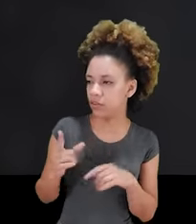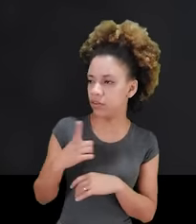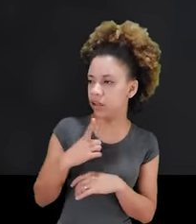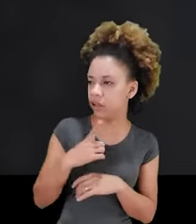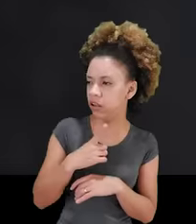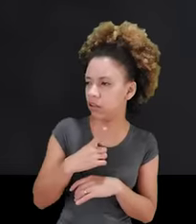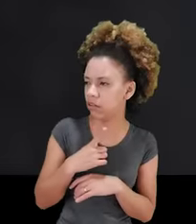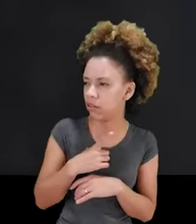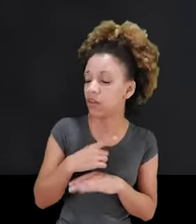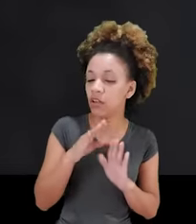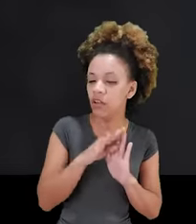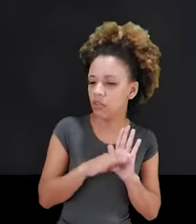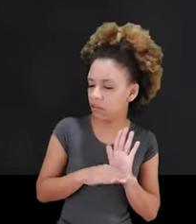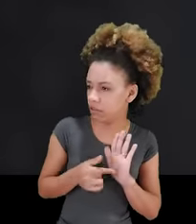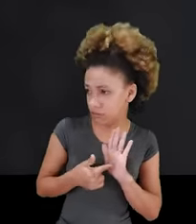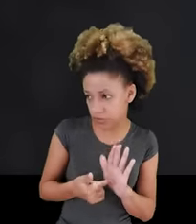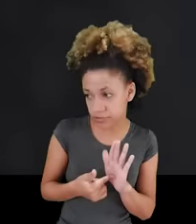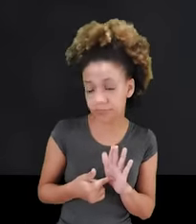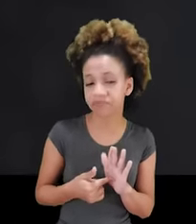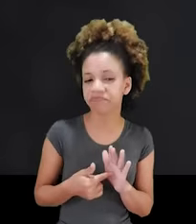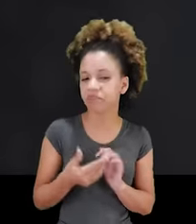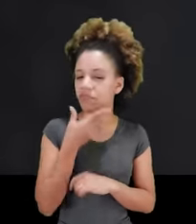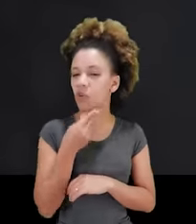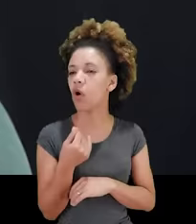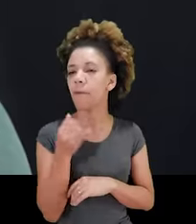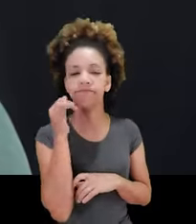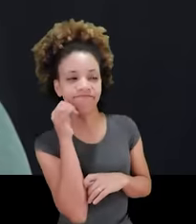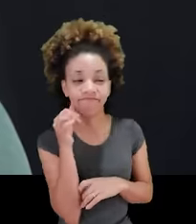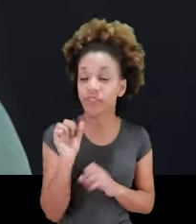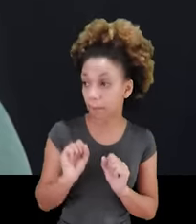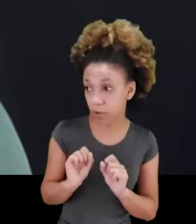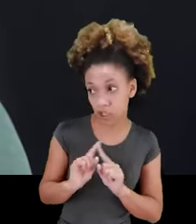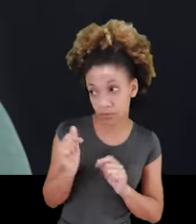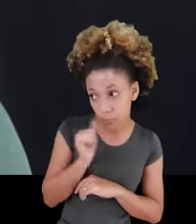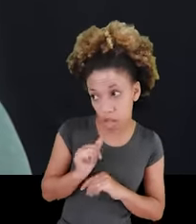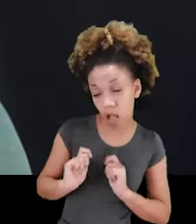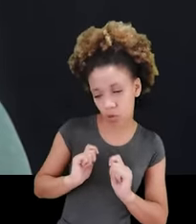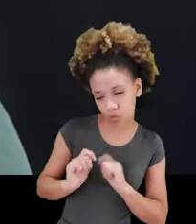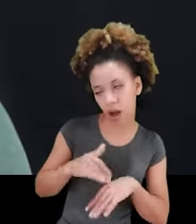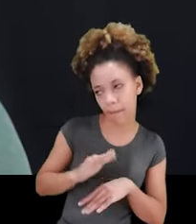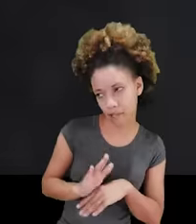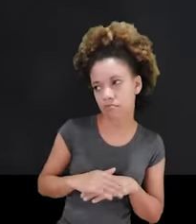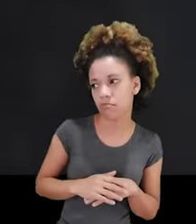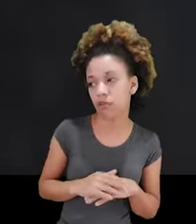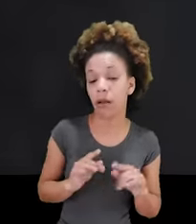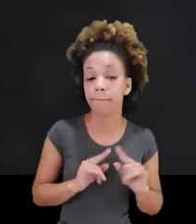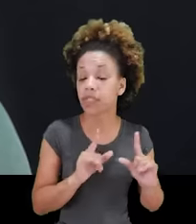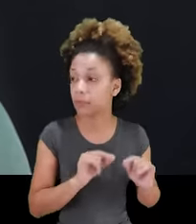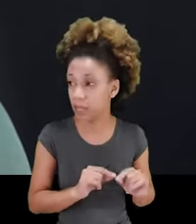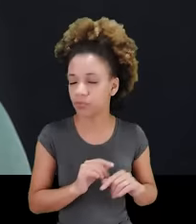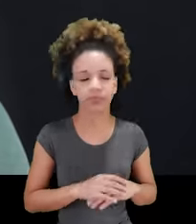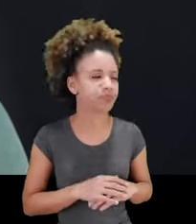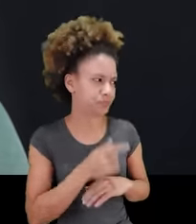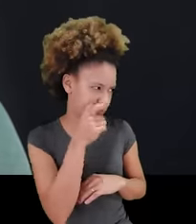ainda há muito aquela coisa, o homem come muitas é um granhão, sim. Uma mulher que tá, come muitas no Brasil. Isso também é... O que eu vejo, mas é menos do que era há uns anos. O